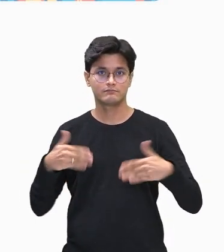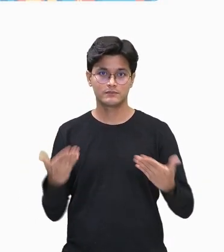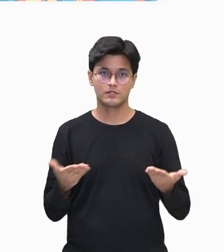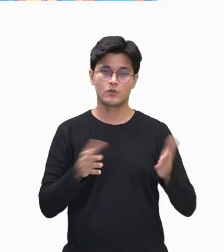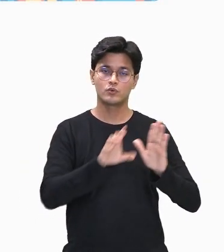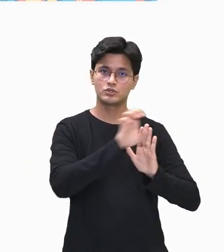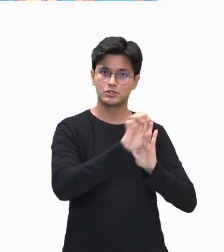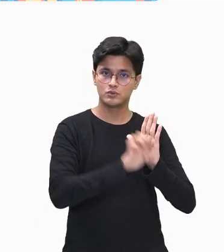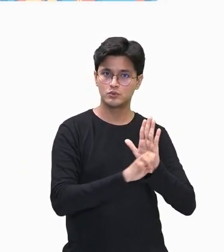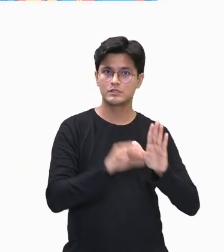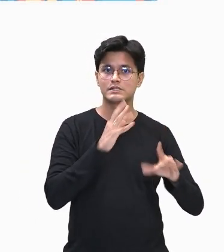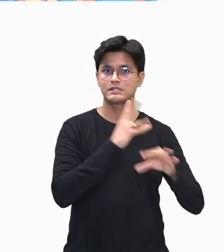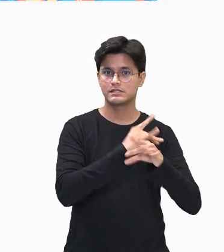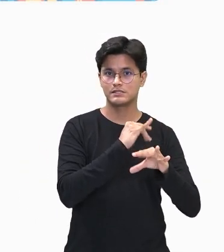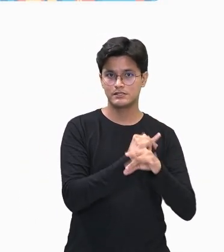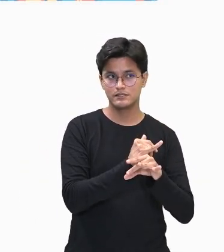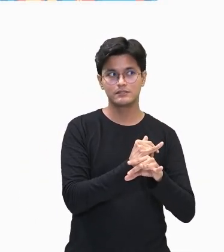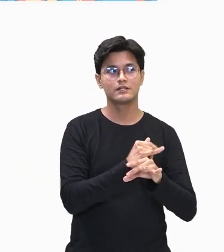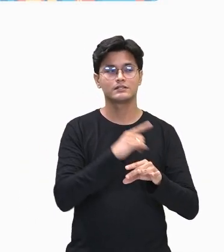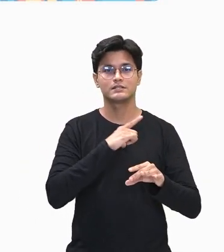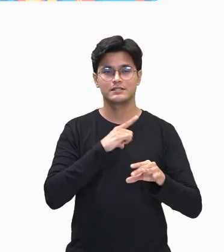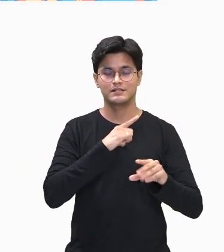né, essa política